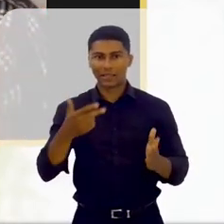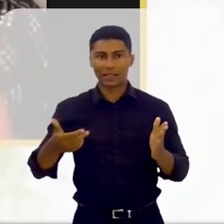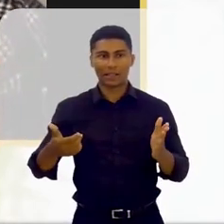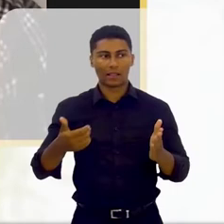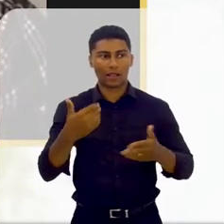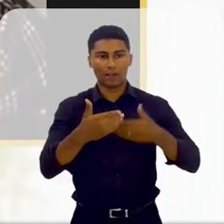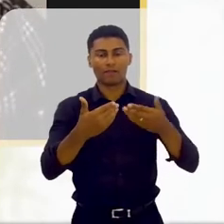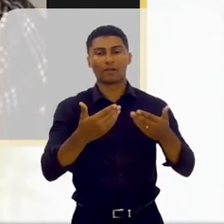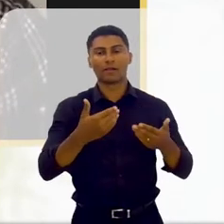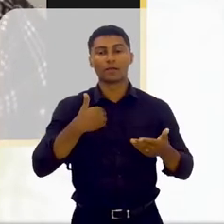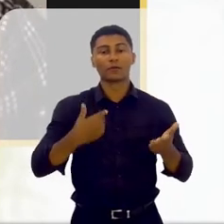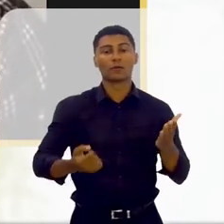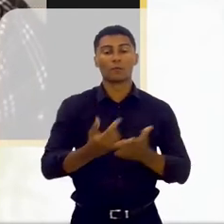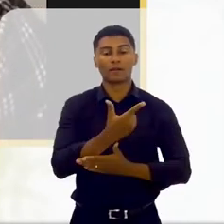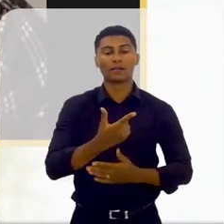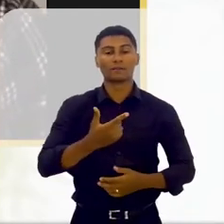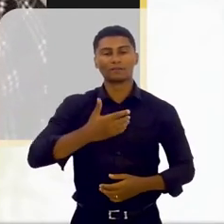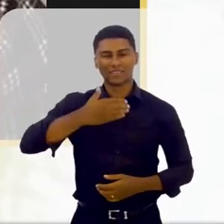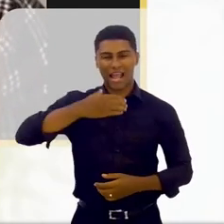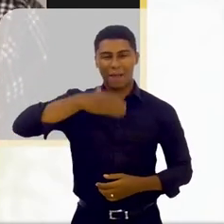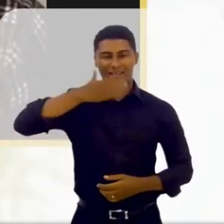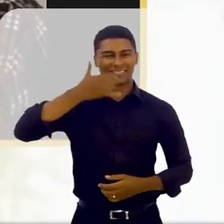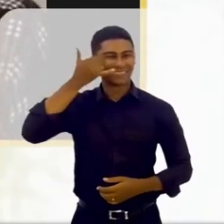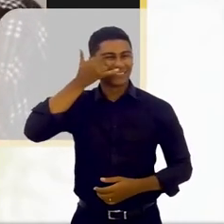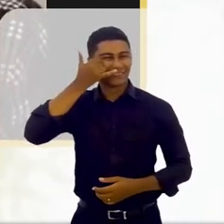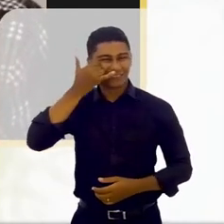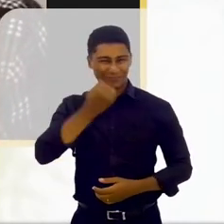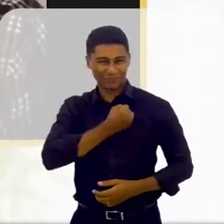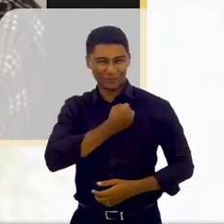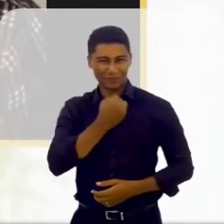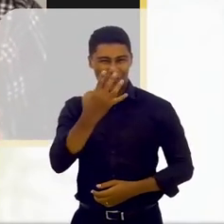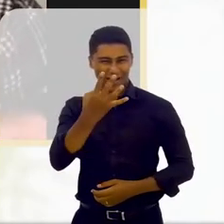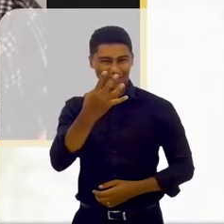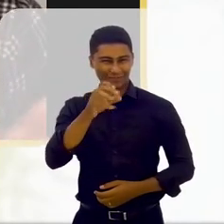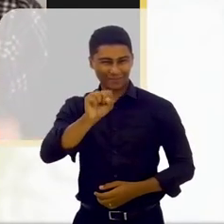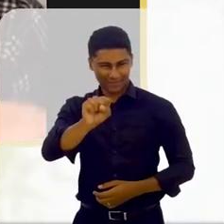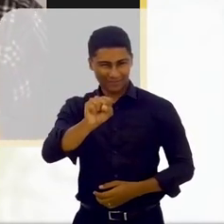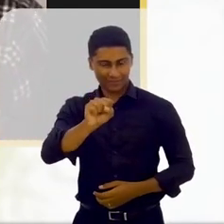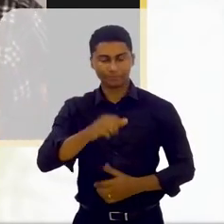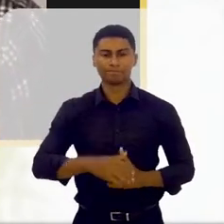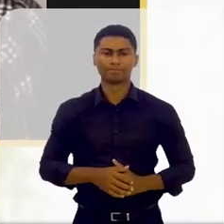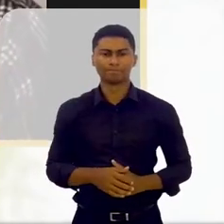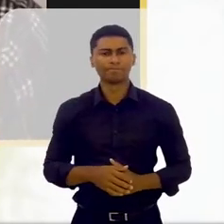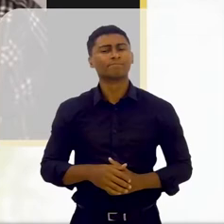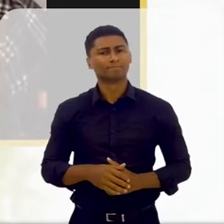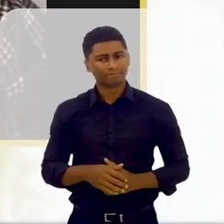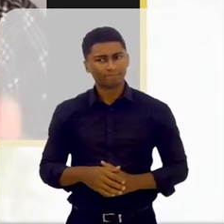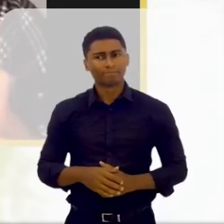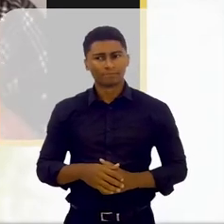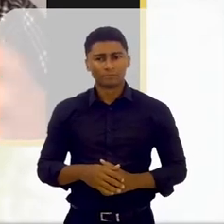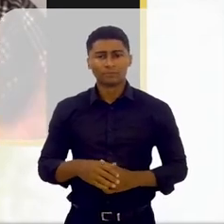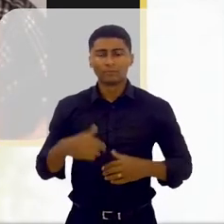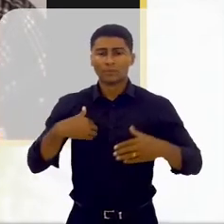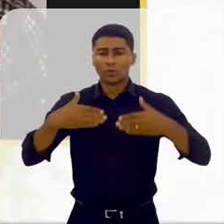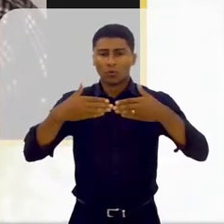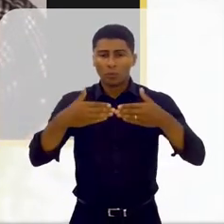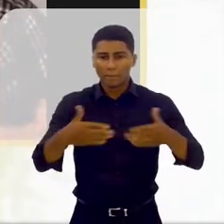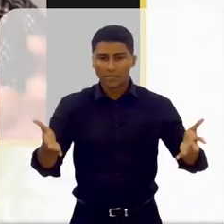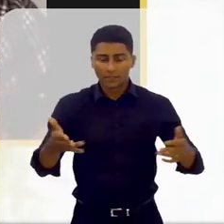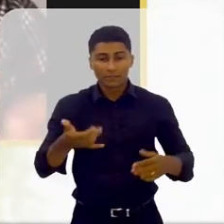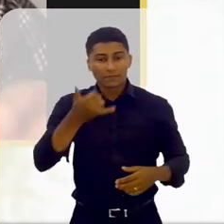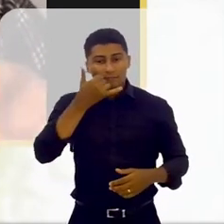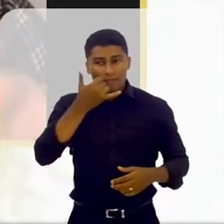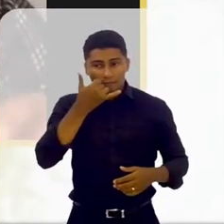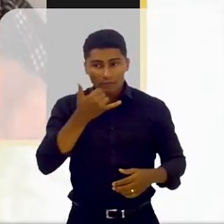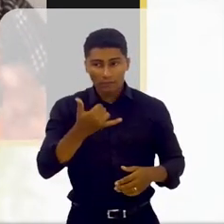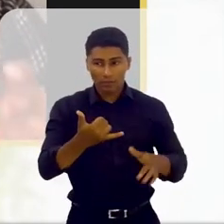né? Fui comprar um iPhone 4S. E através desse iPhone, a gente fez alguma. Eu comecei a trabalhar a produção ali mesmo,